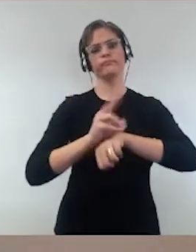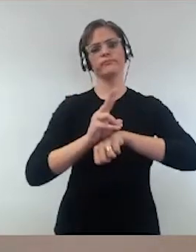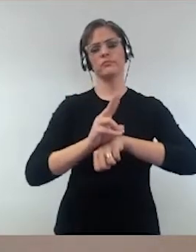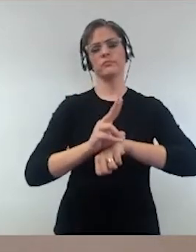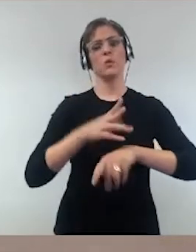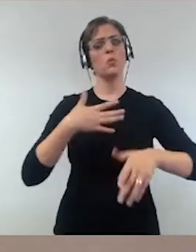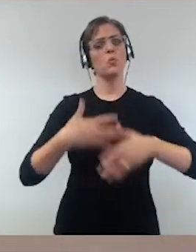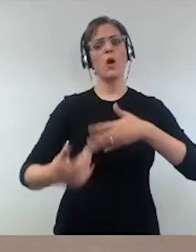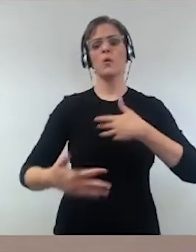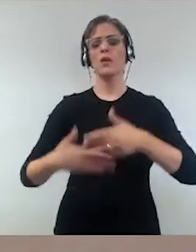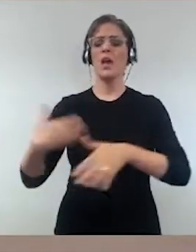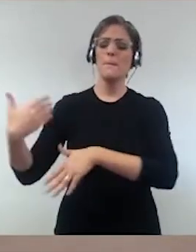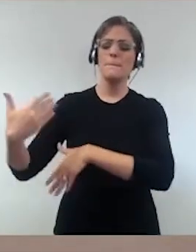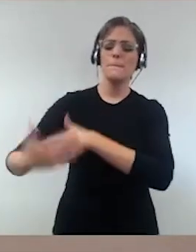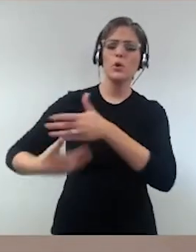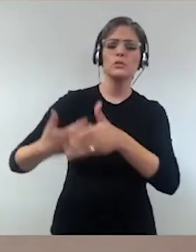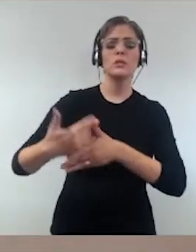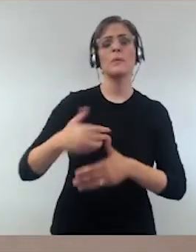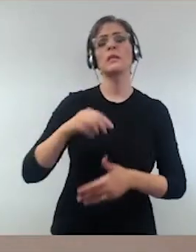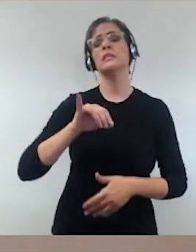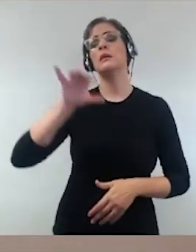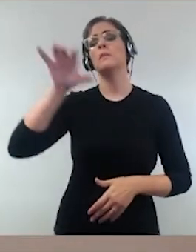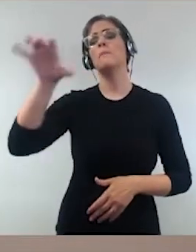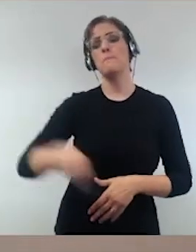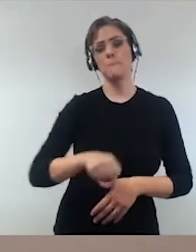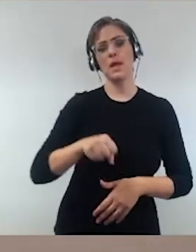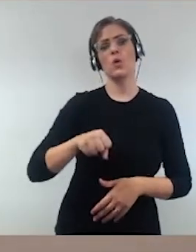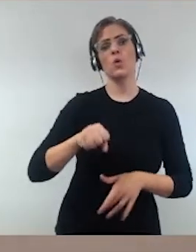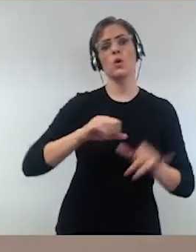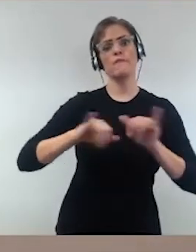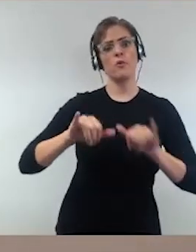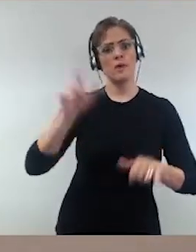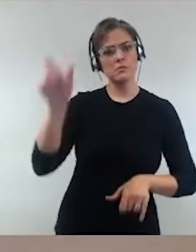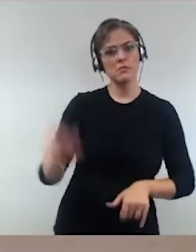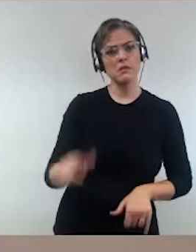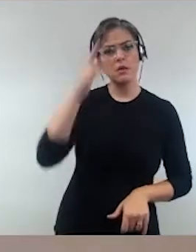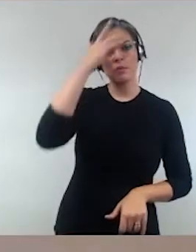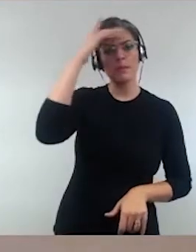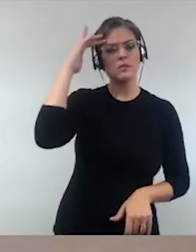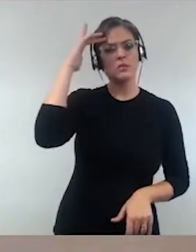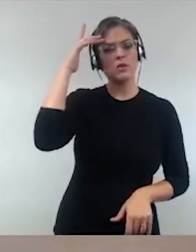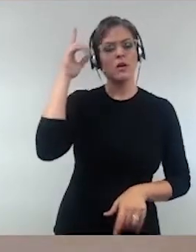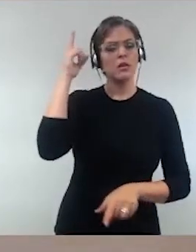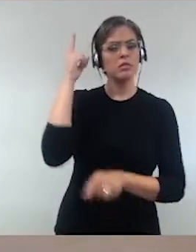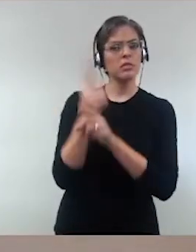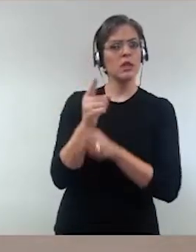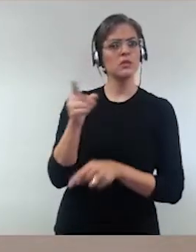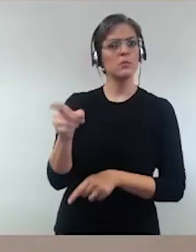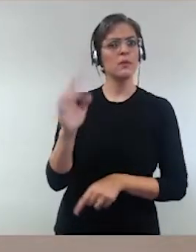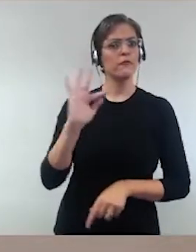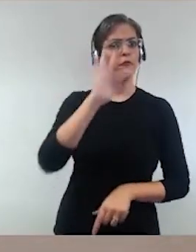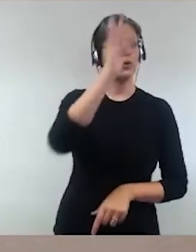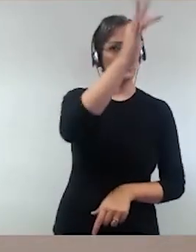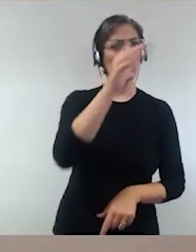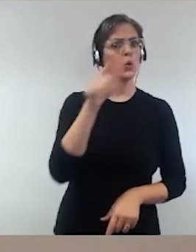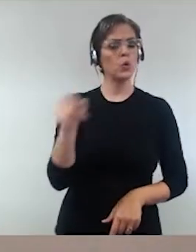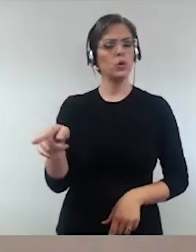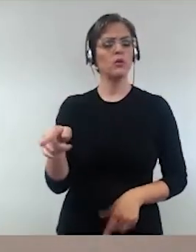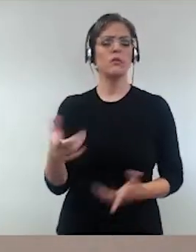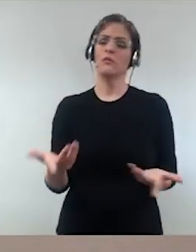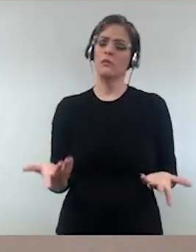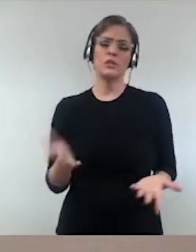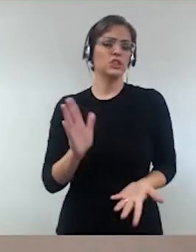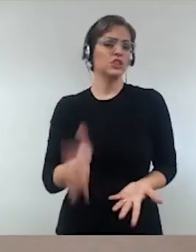qualquer processamento, basta qualquer coleta, qualquer uso de um dado que possa identificar aquela pessoa no futuro. Porque um dado